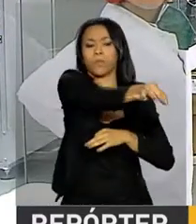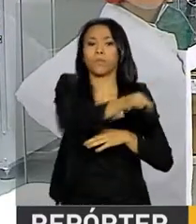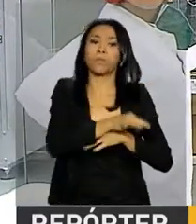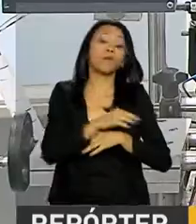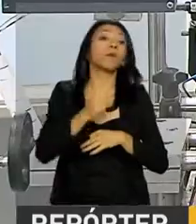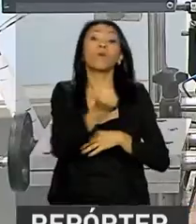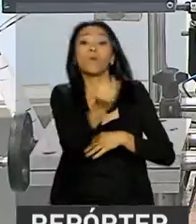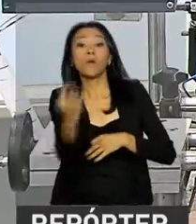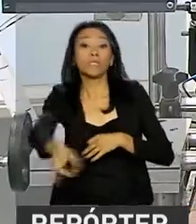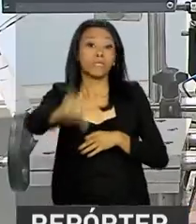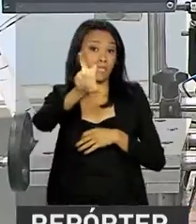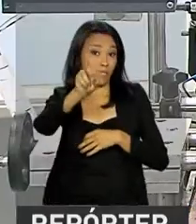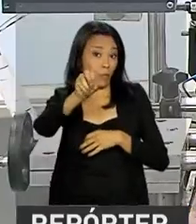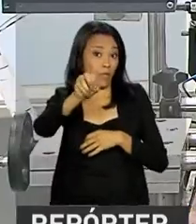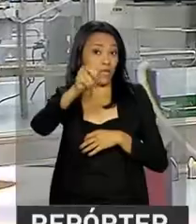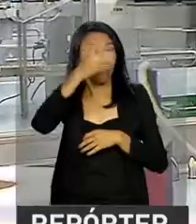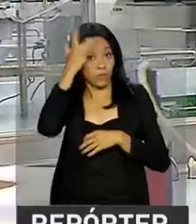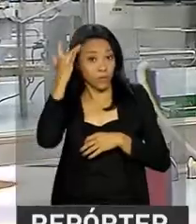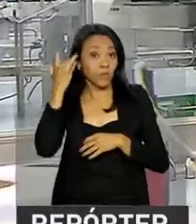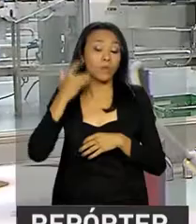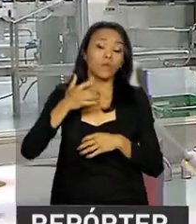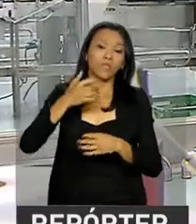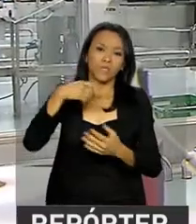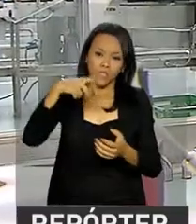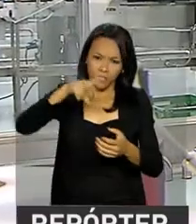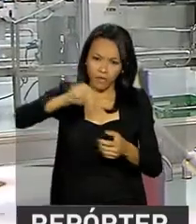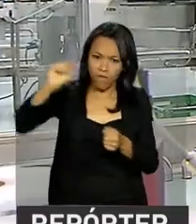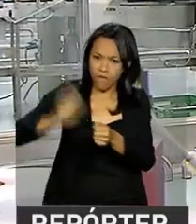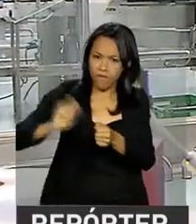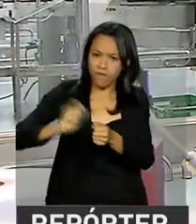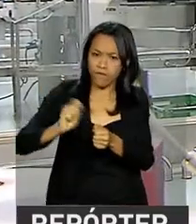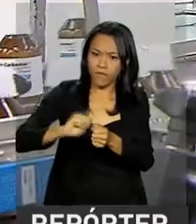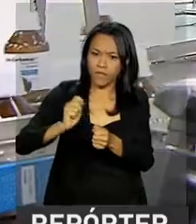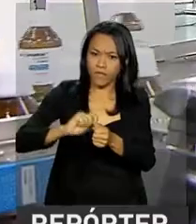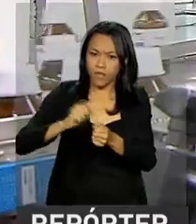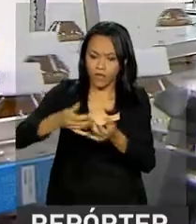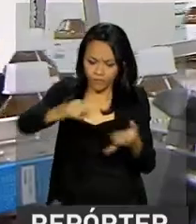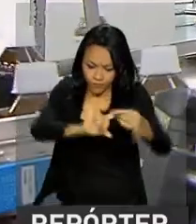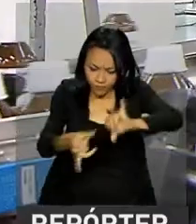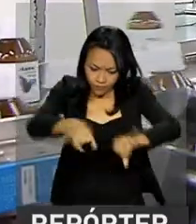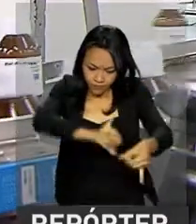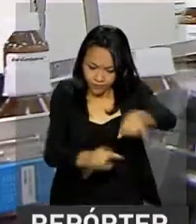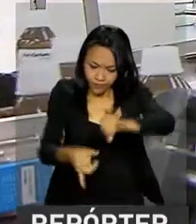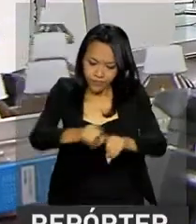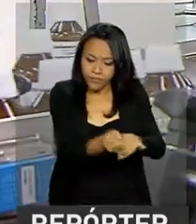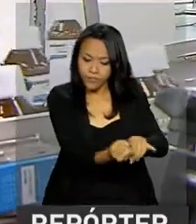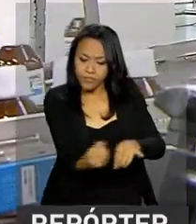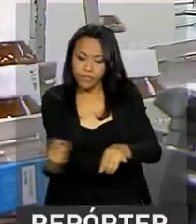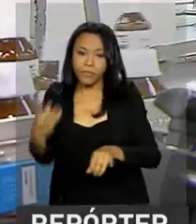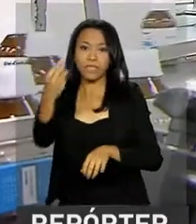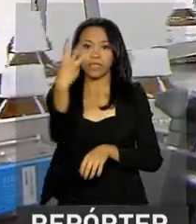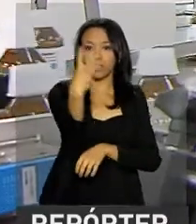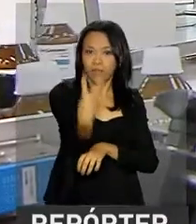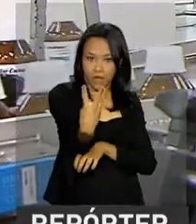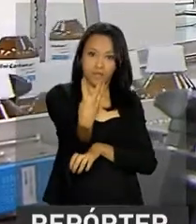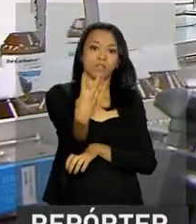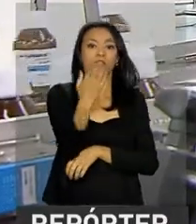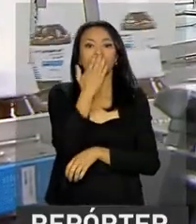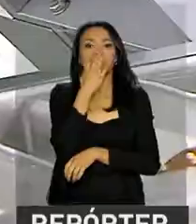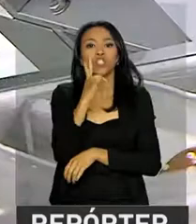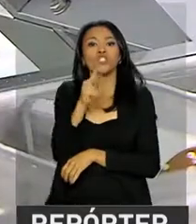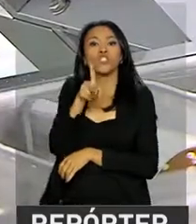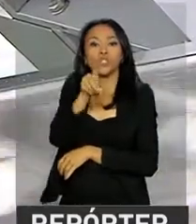empregados especializados que vão fabricar inicialmente três tipos de medicamentos biotecnológicos